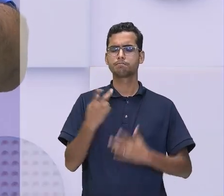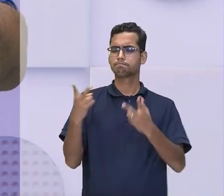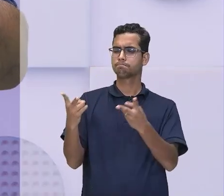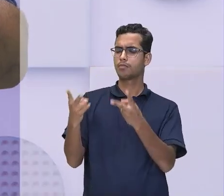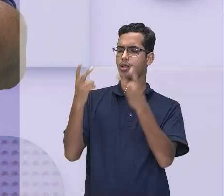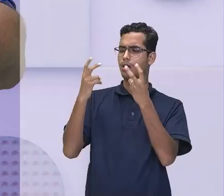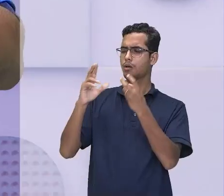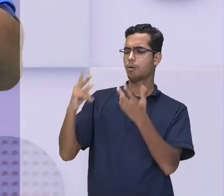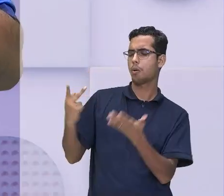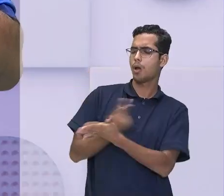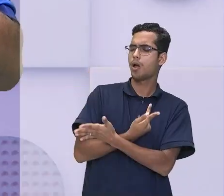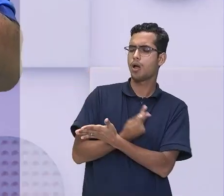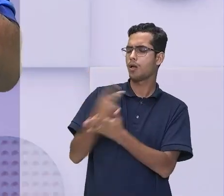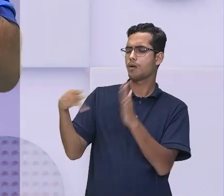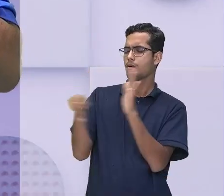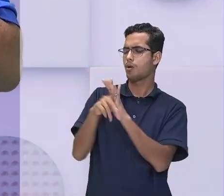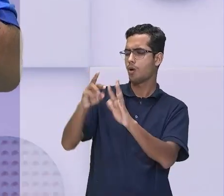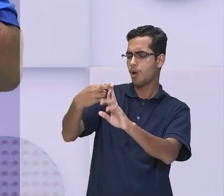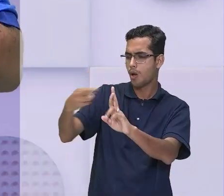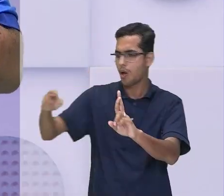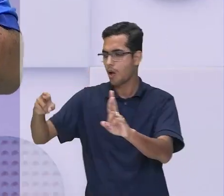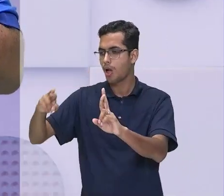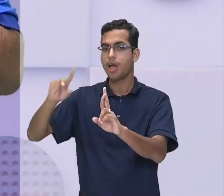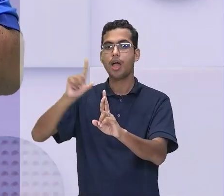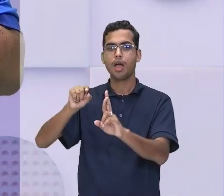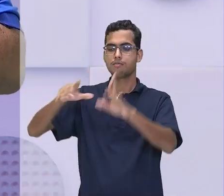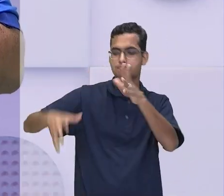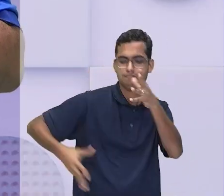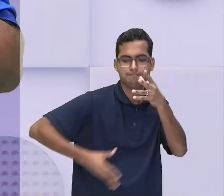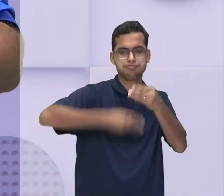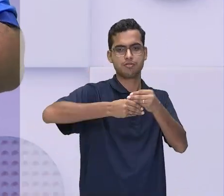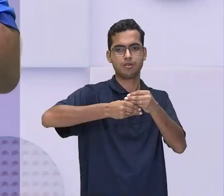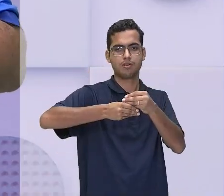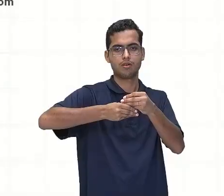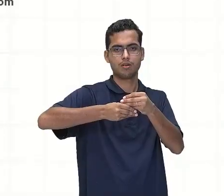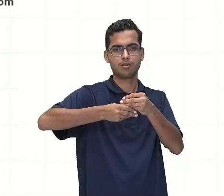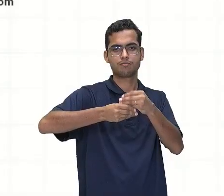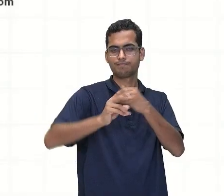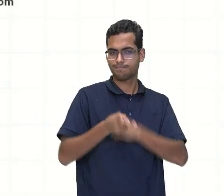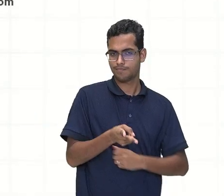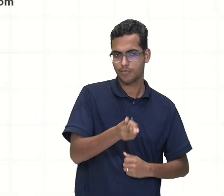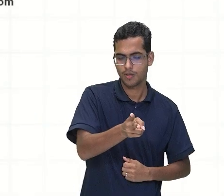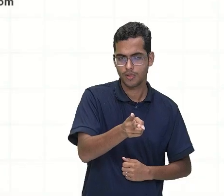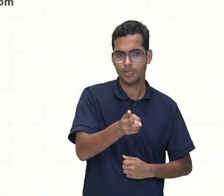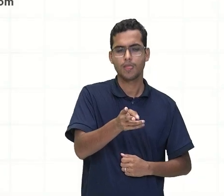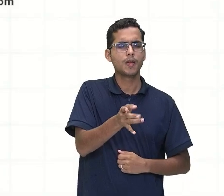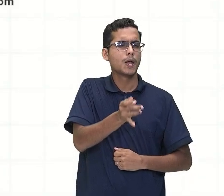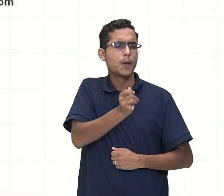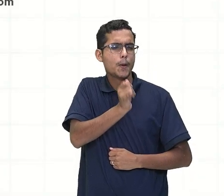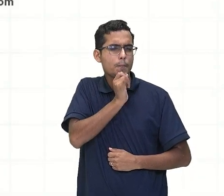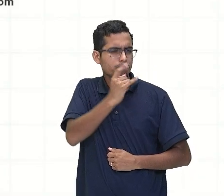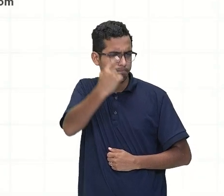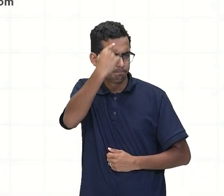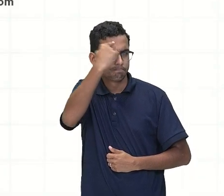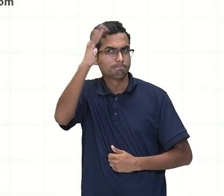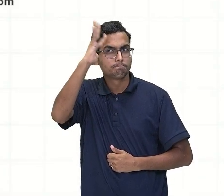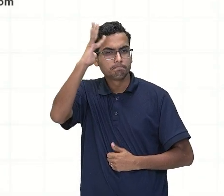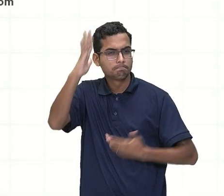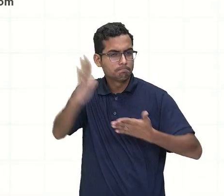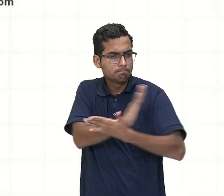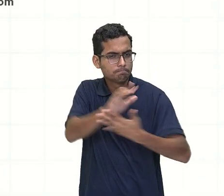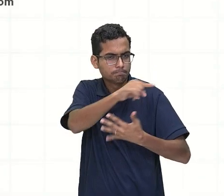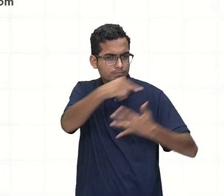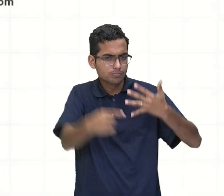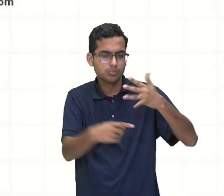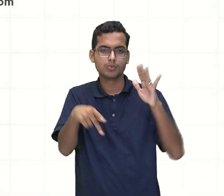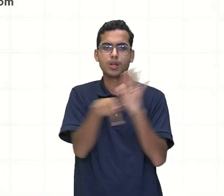fenômeno como um fenômeno que agrega, ok? E aqui vamos pensar alguns exemplos, né? Em situações de